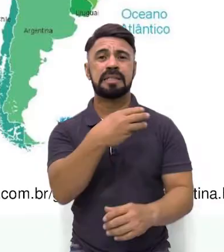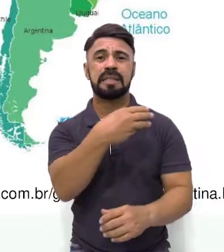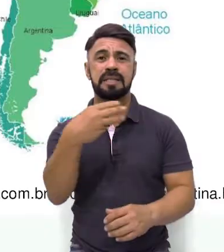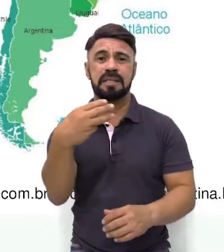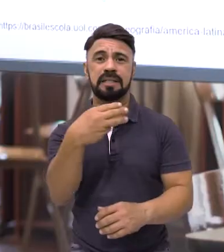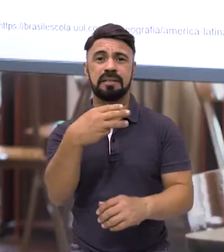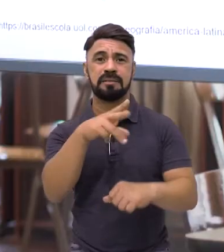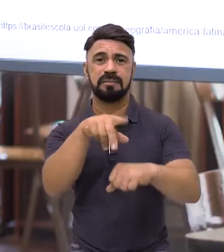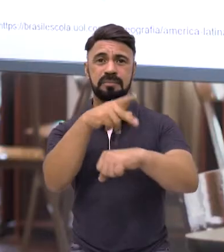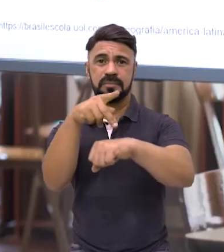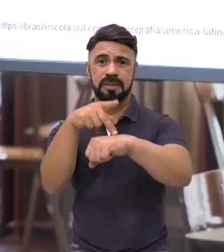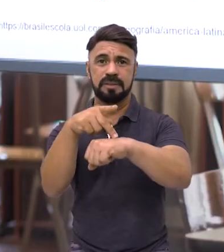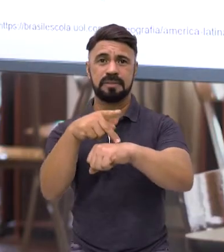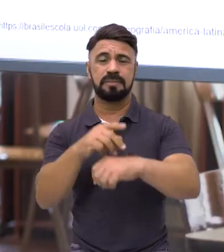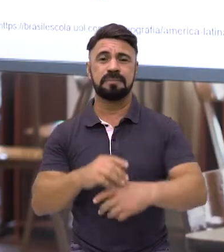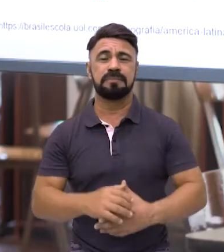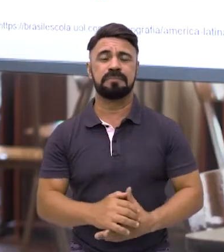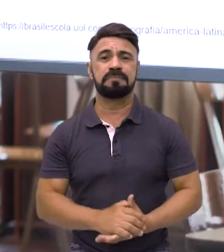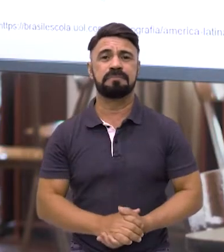33 países.